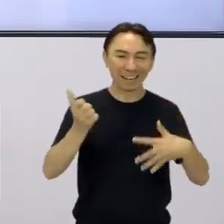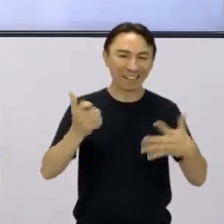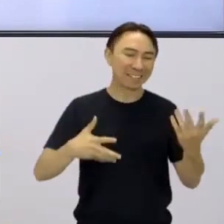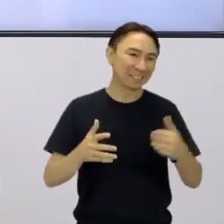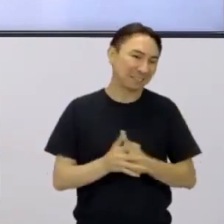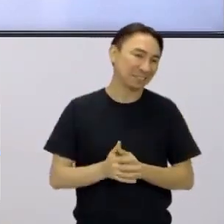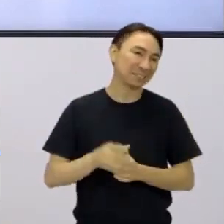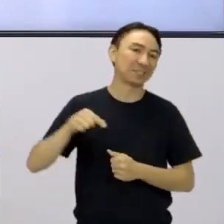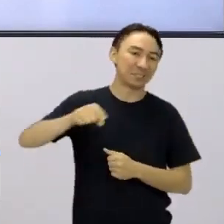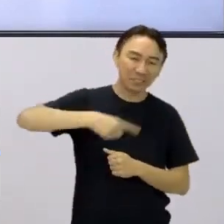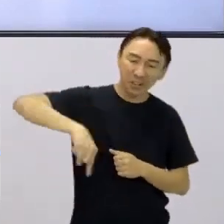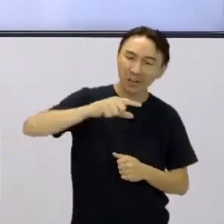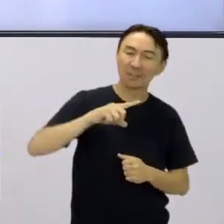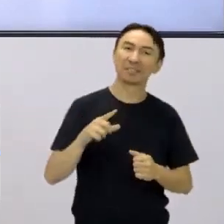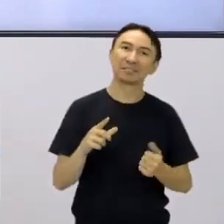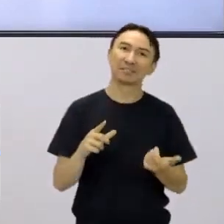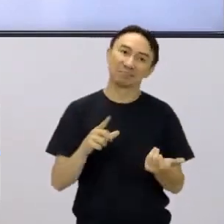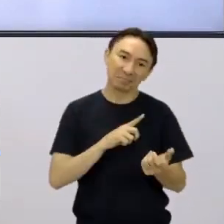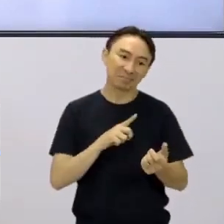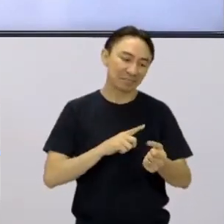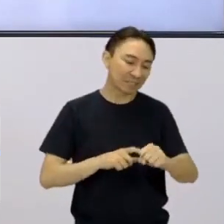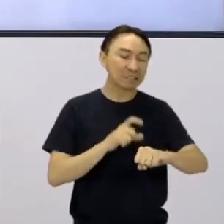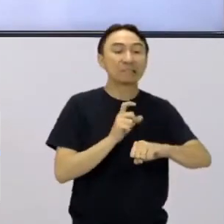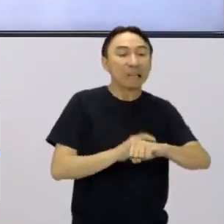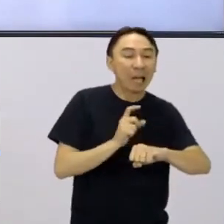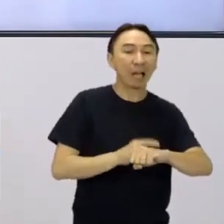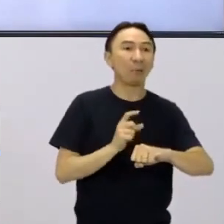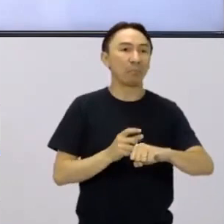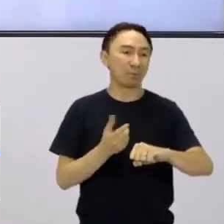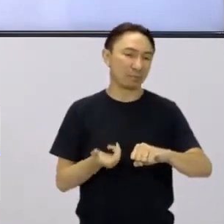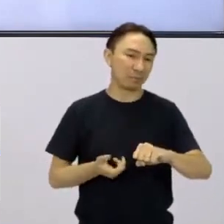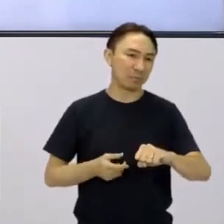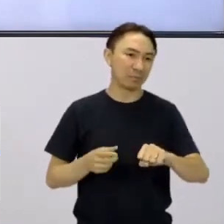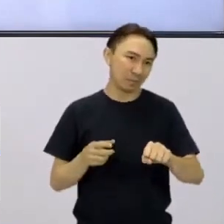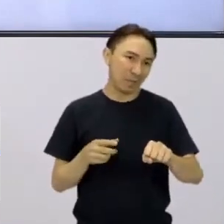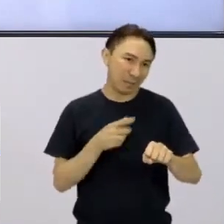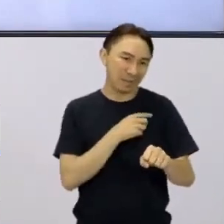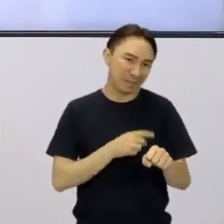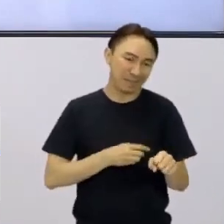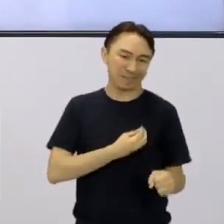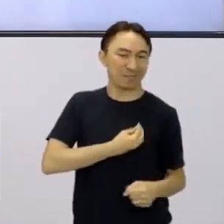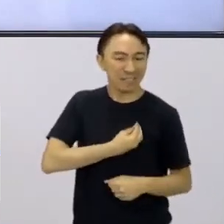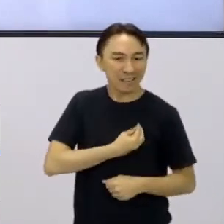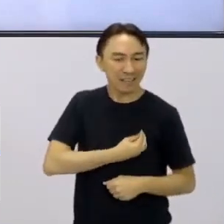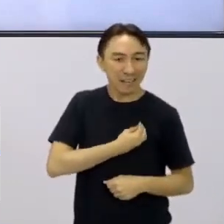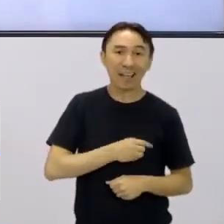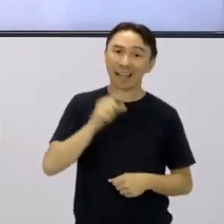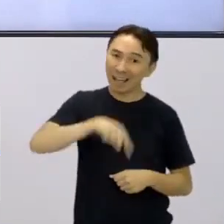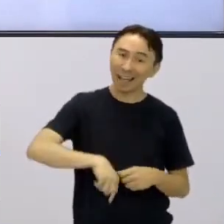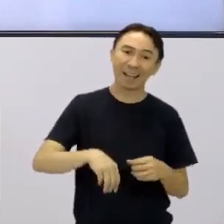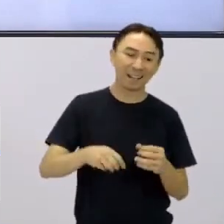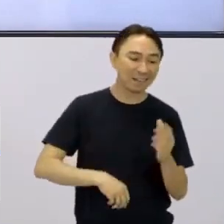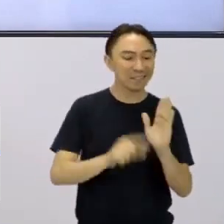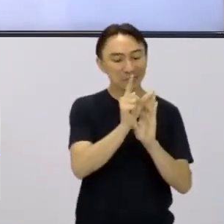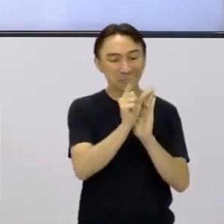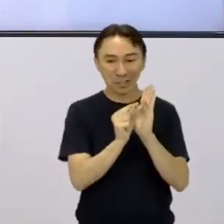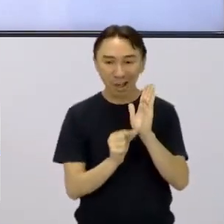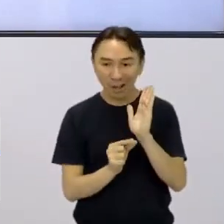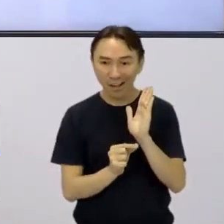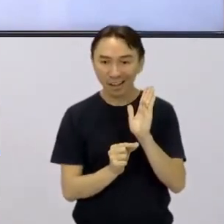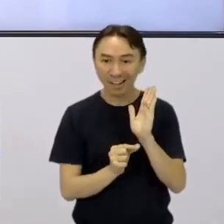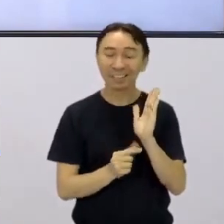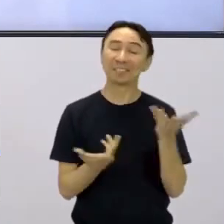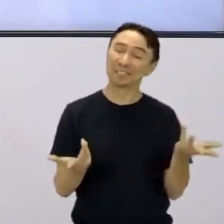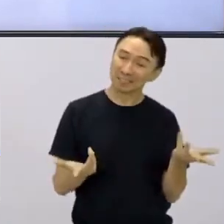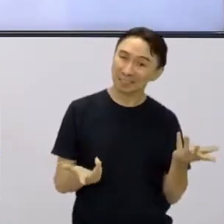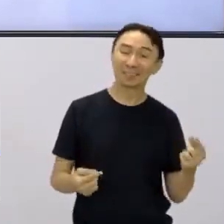do nosso tempo e das nossas relações, elas estão acontecendo dentro do ambiente digital, essa cidadania ela começa também a se estender para